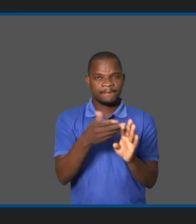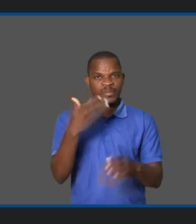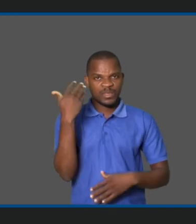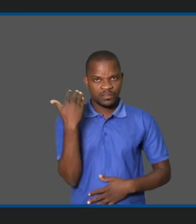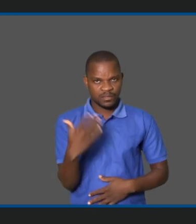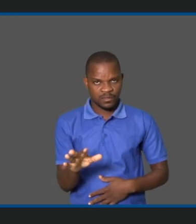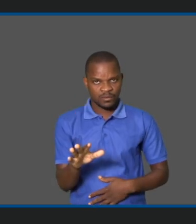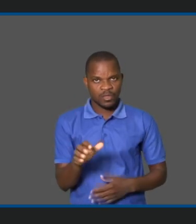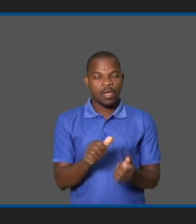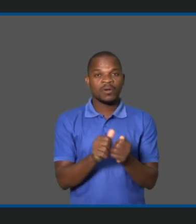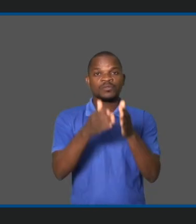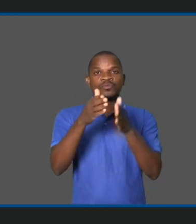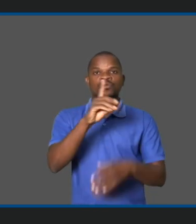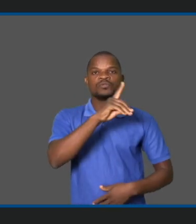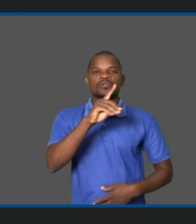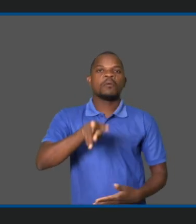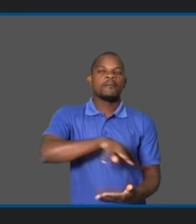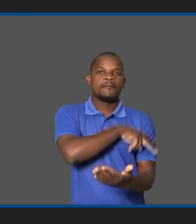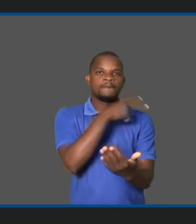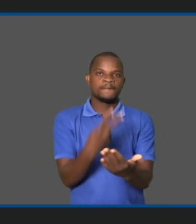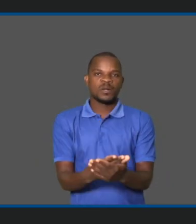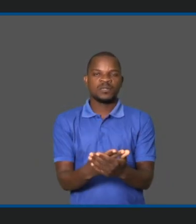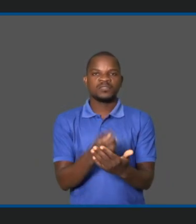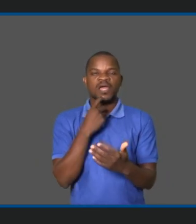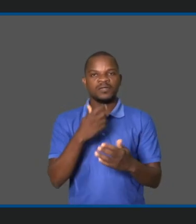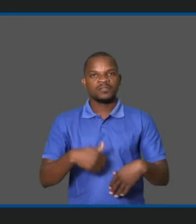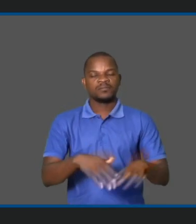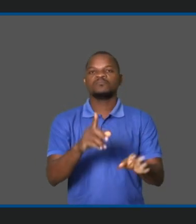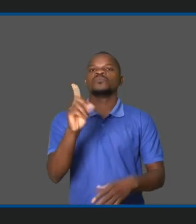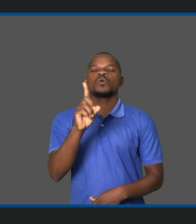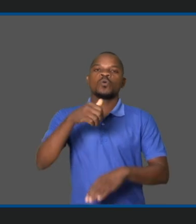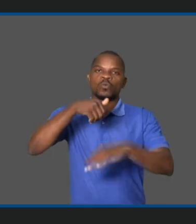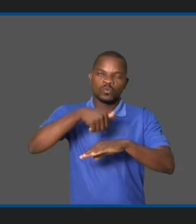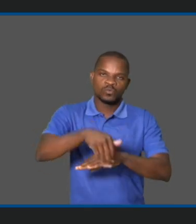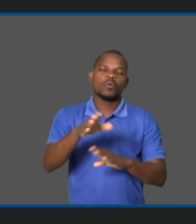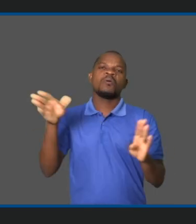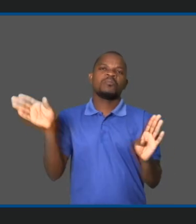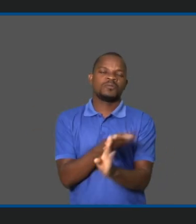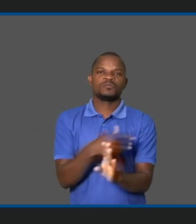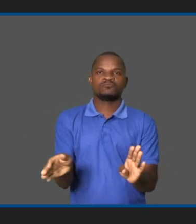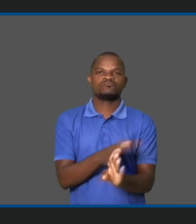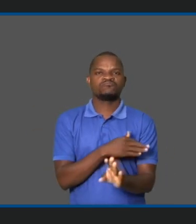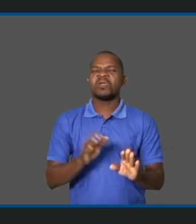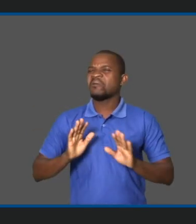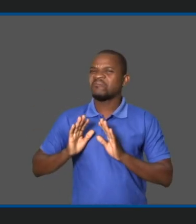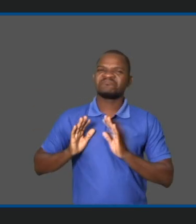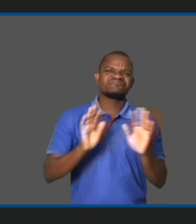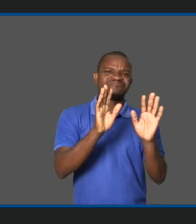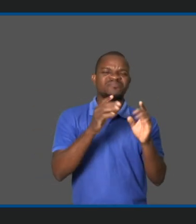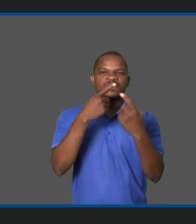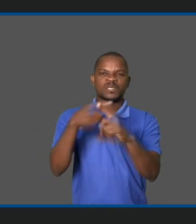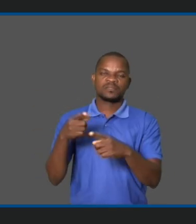polícia que continuou com a agressão, a impurar, a ameaçar a pessoa. Repare que não está a levar a pessoa